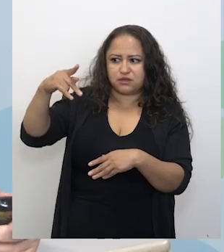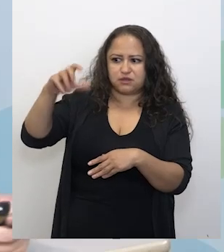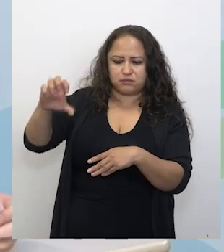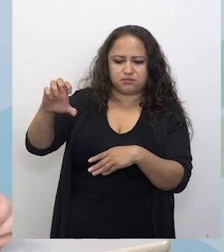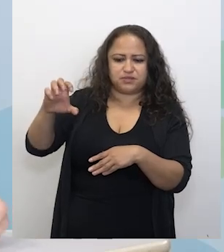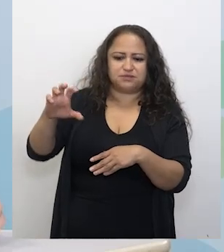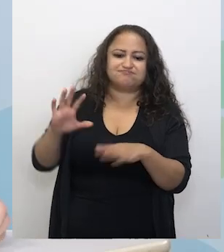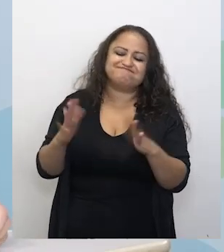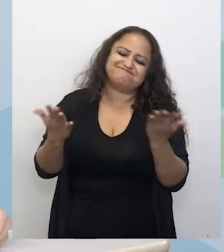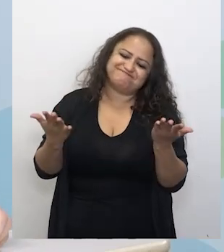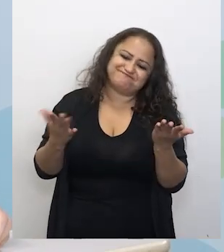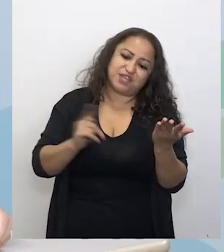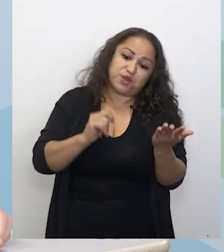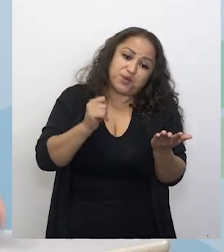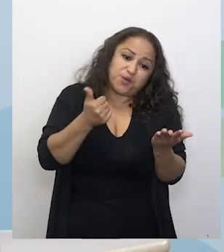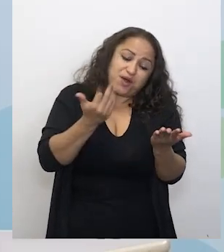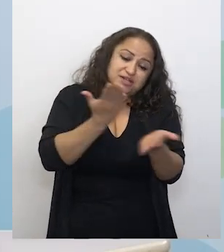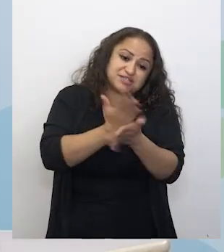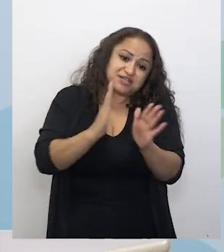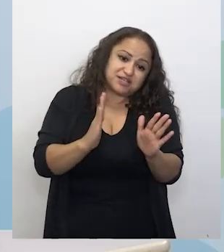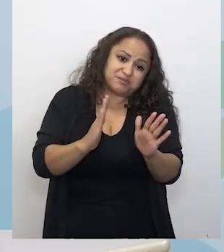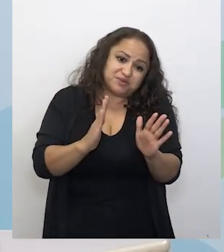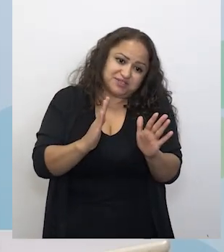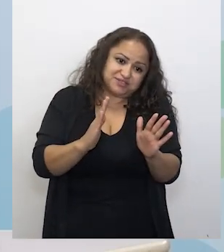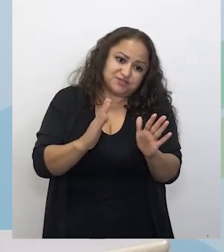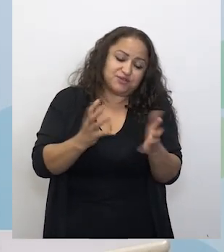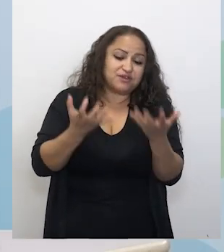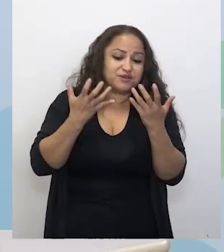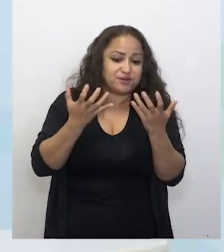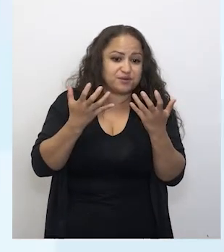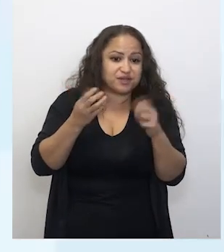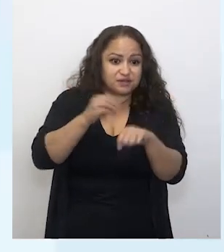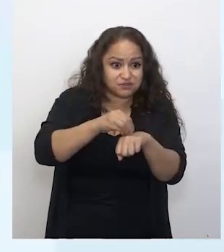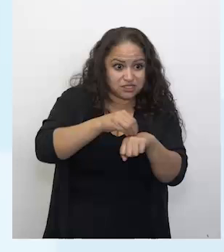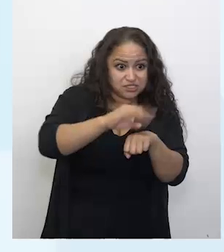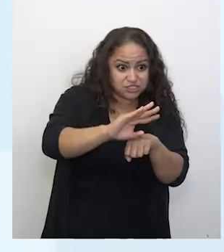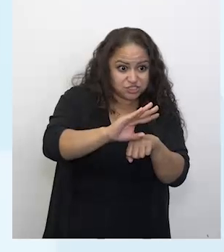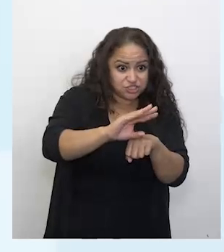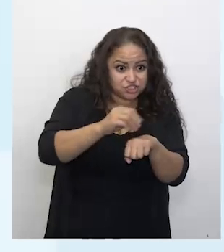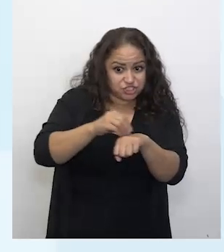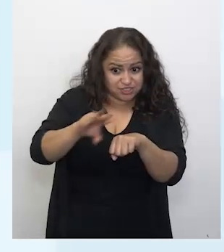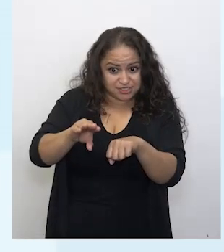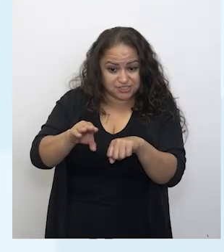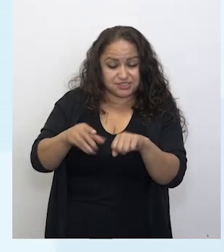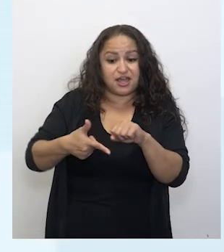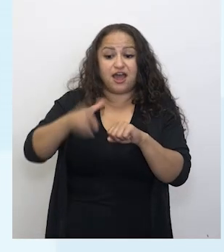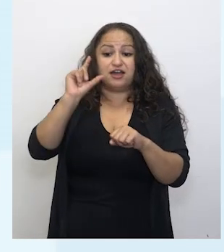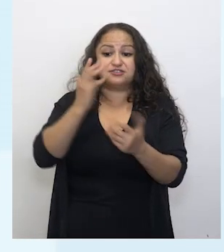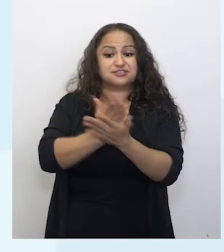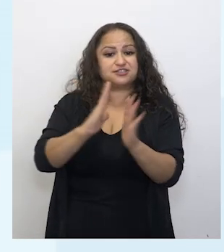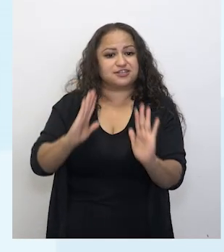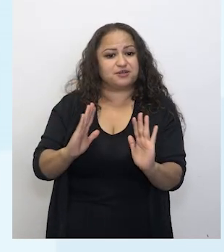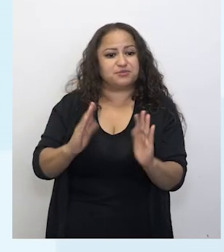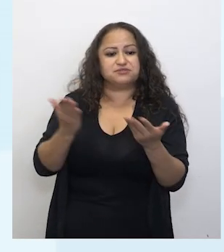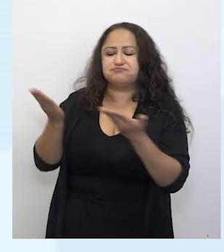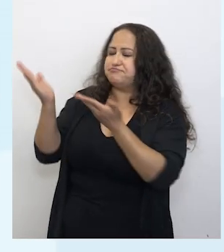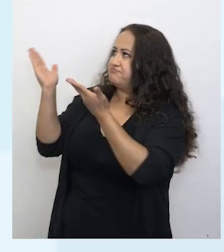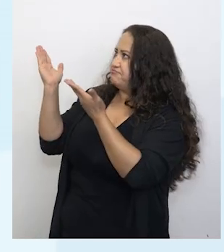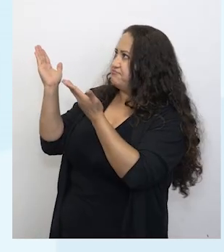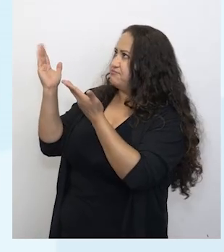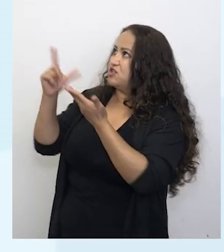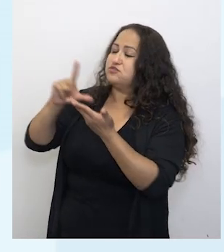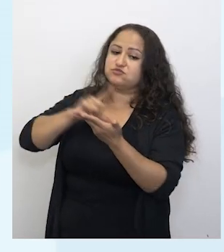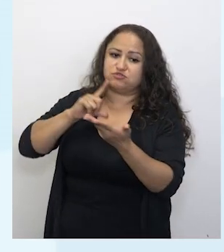se encaminhando para o final do nosso encontro. Eu gostaria de deixar, então, algumas sugestões antes da gente encerrar. Então, a obra do